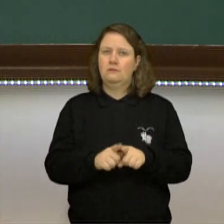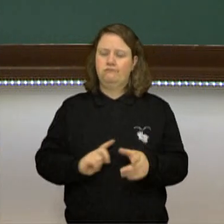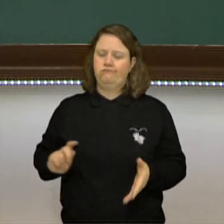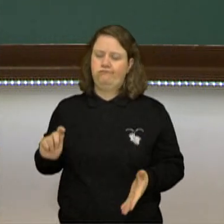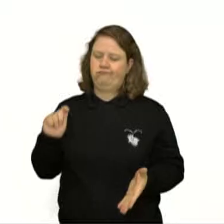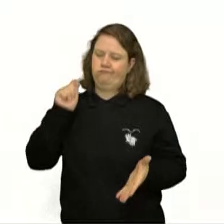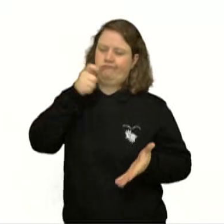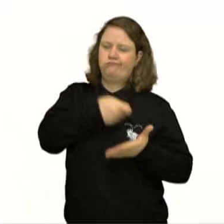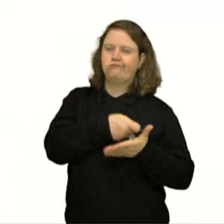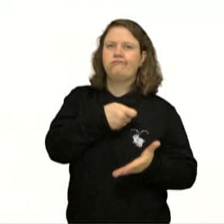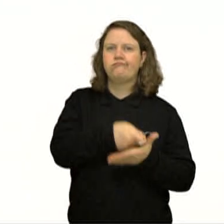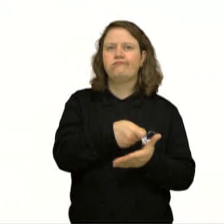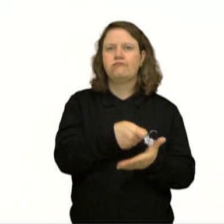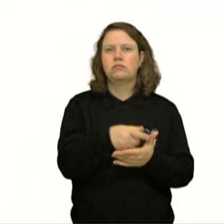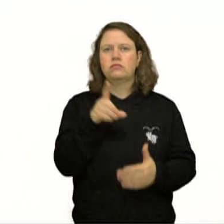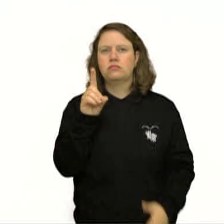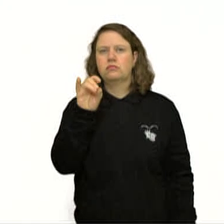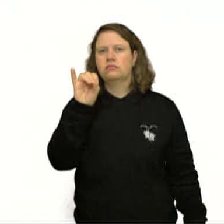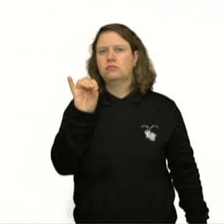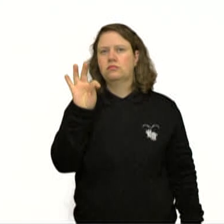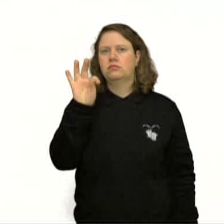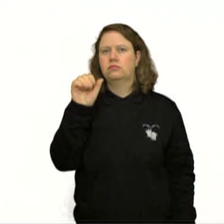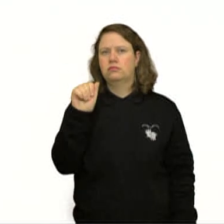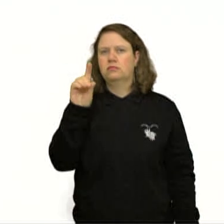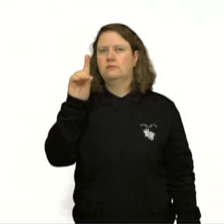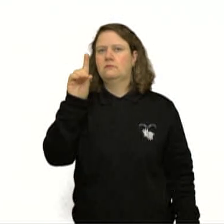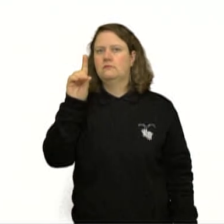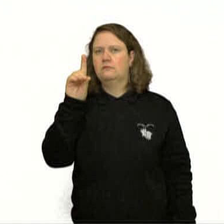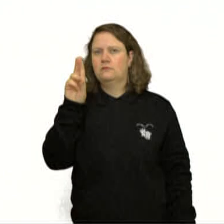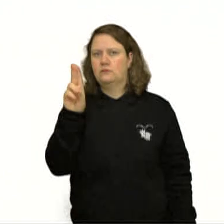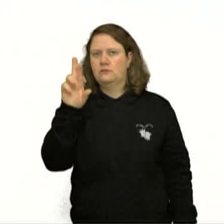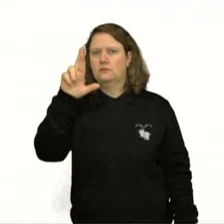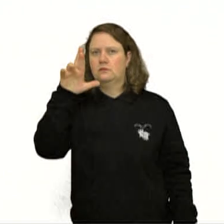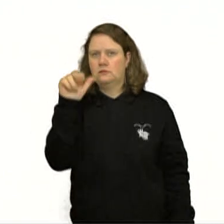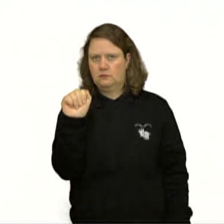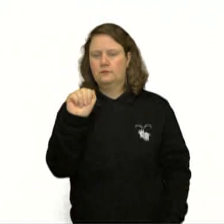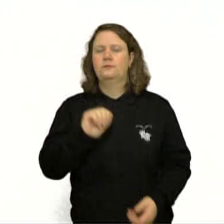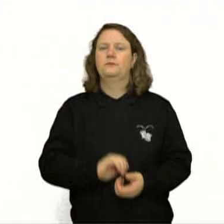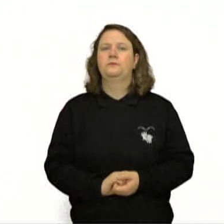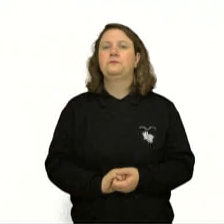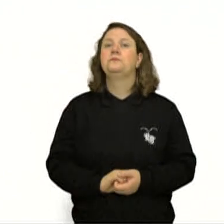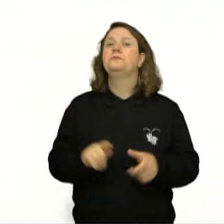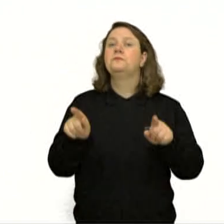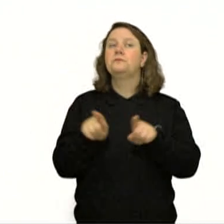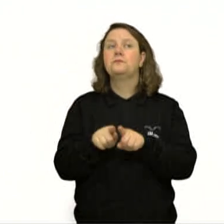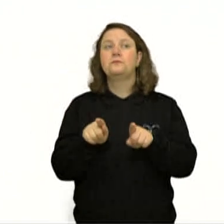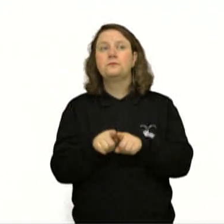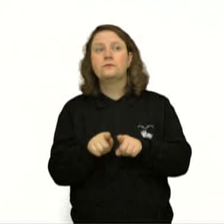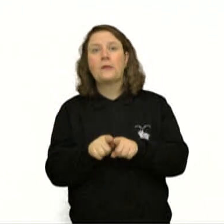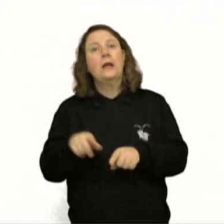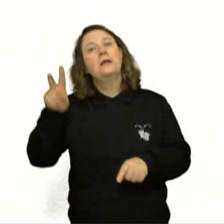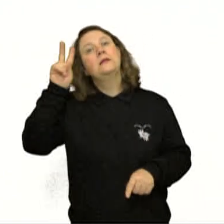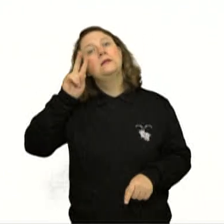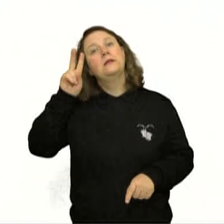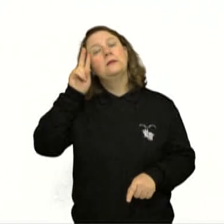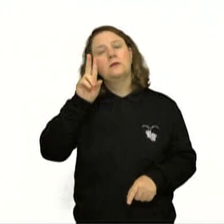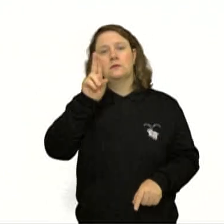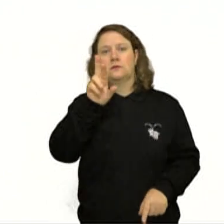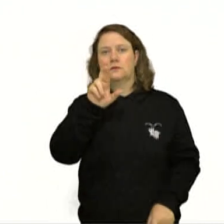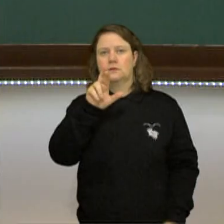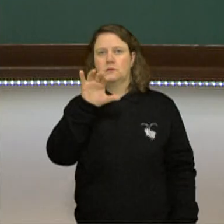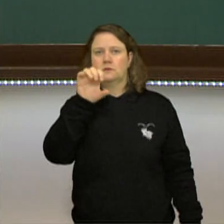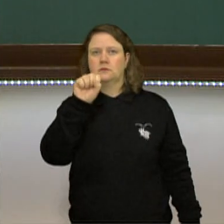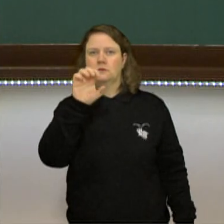ditadura stalinista. A opressão às nacionalidades não russas que viviam na União Soviética. Vamos lembrar que a União Soviética é um